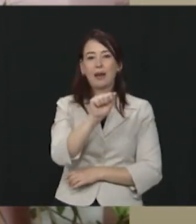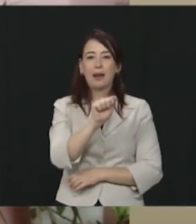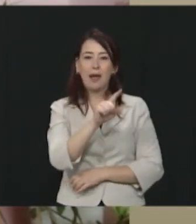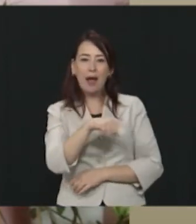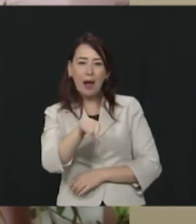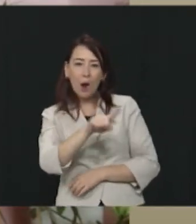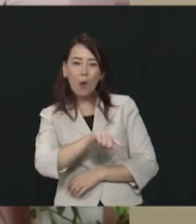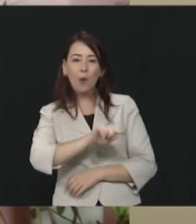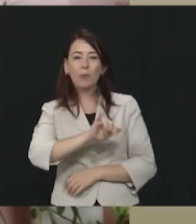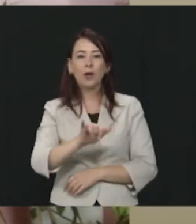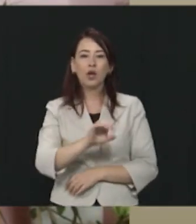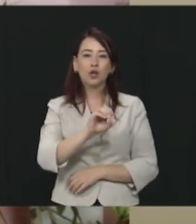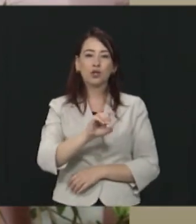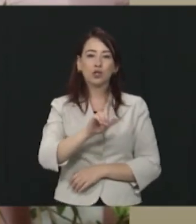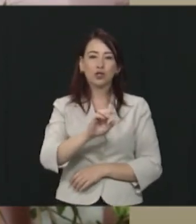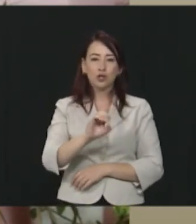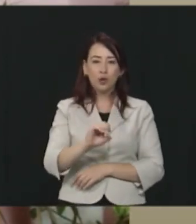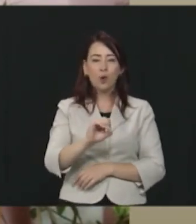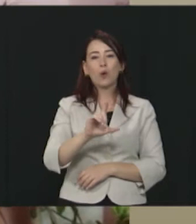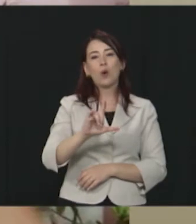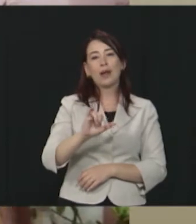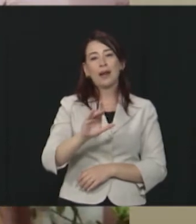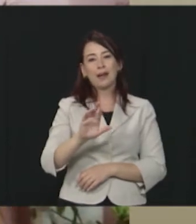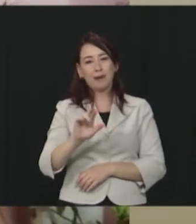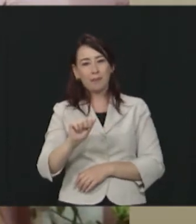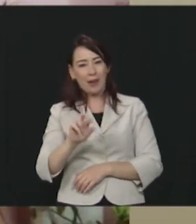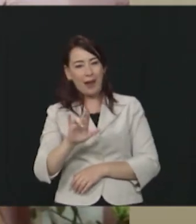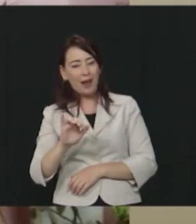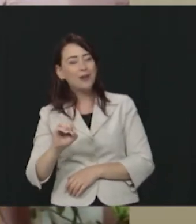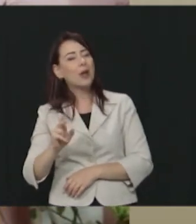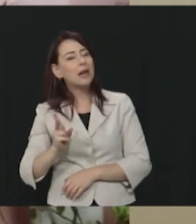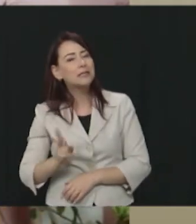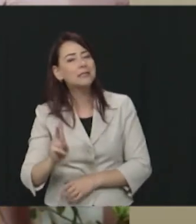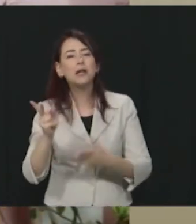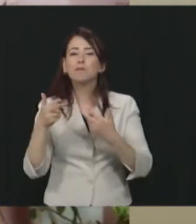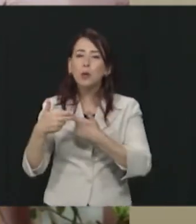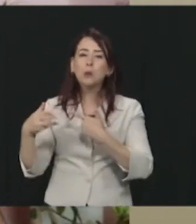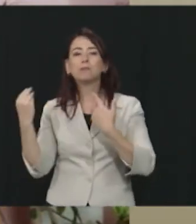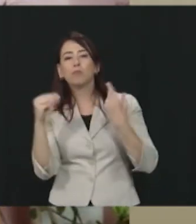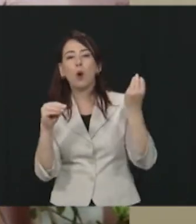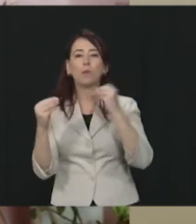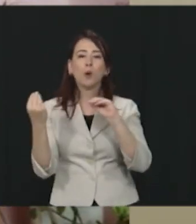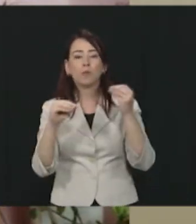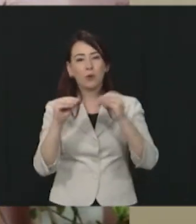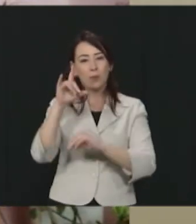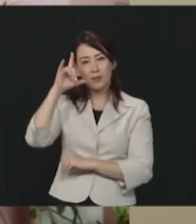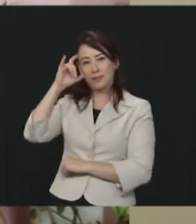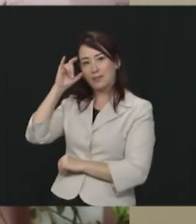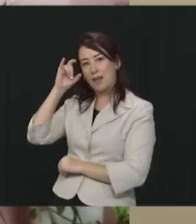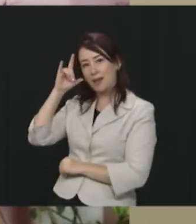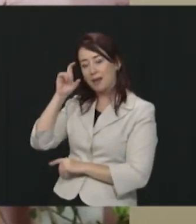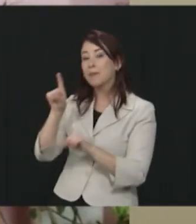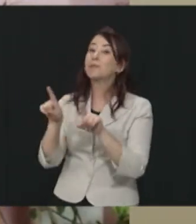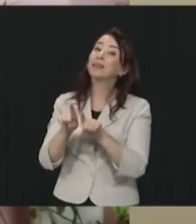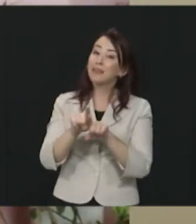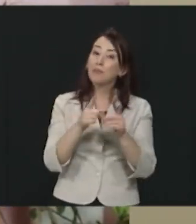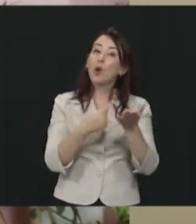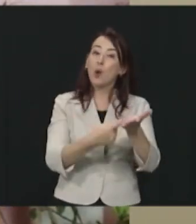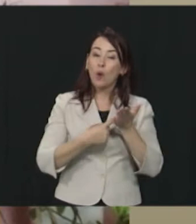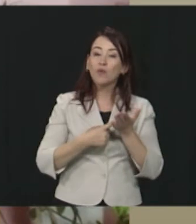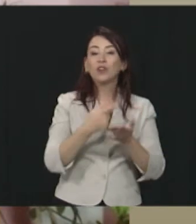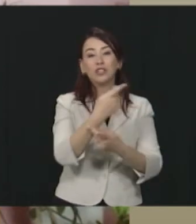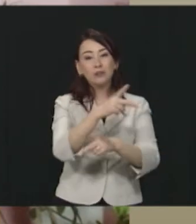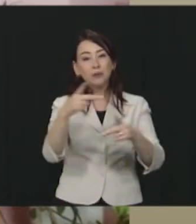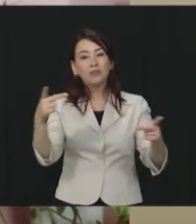@jogolibrario. Então, adiciona a gente lá, que a gente costuma colocar todas as nossas atividades. Um convite também para vocês baixarem